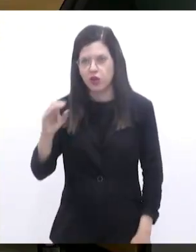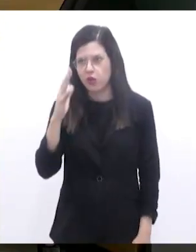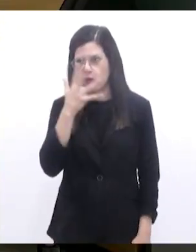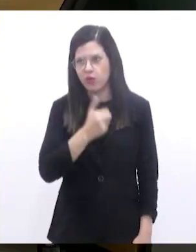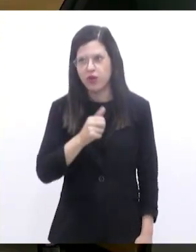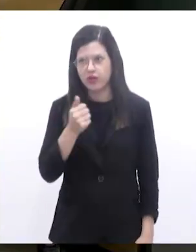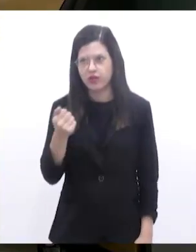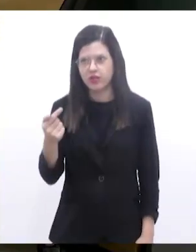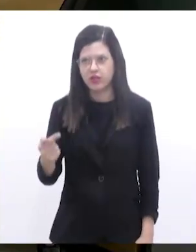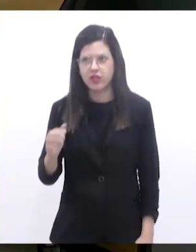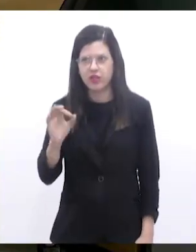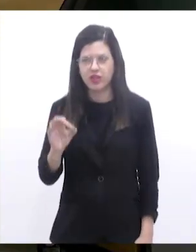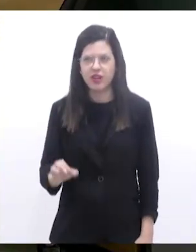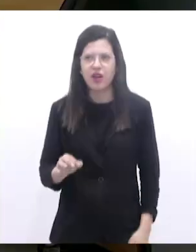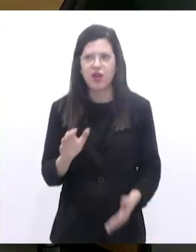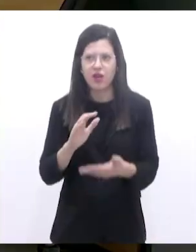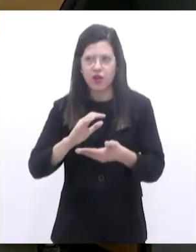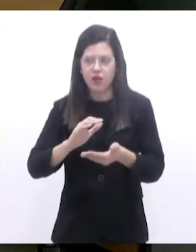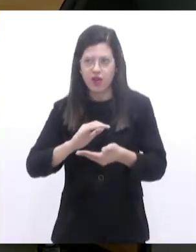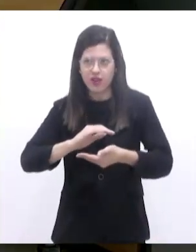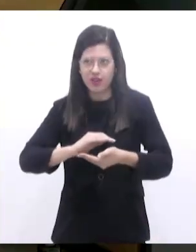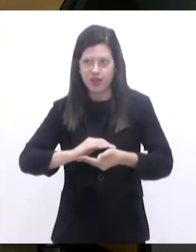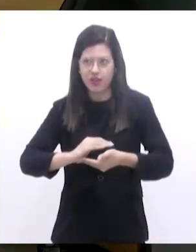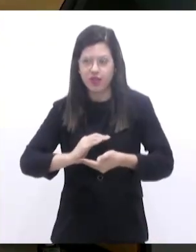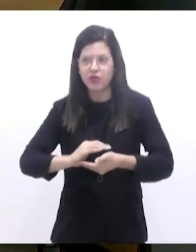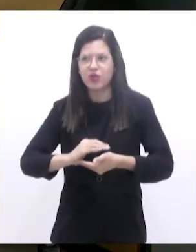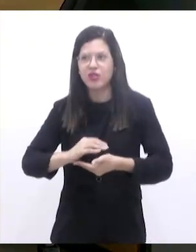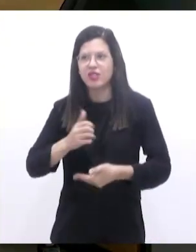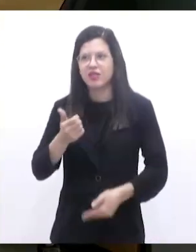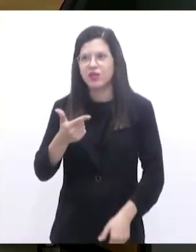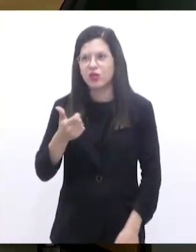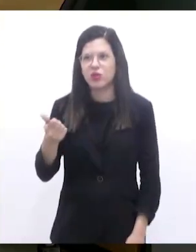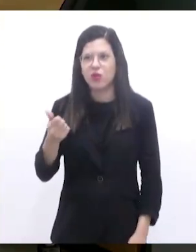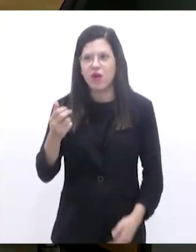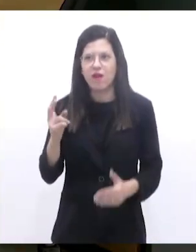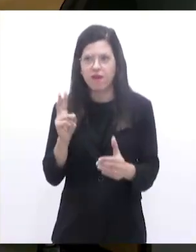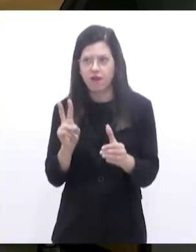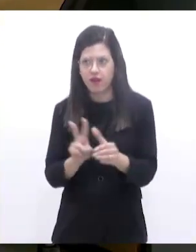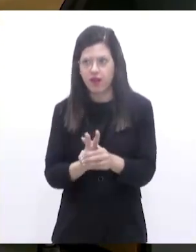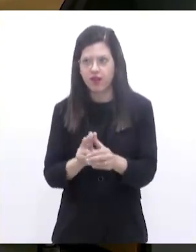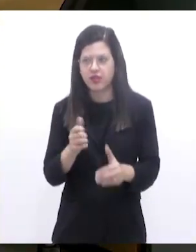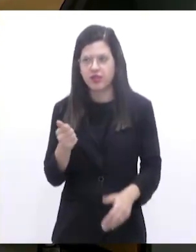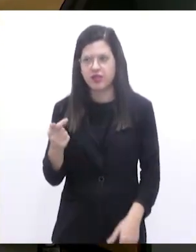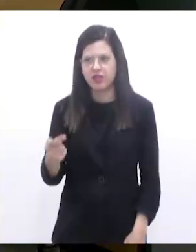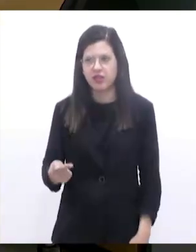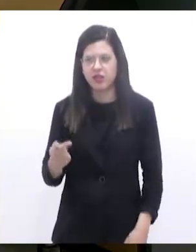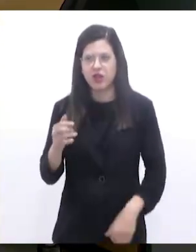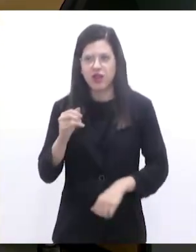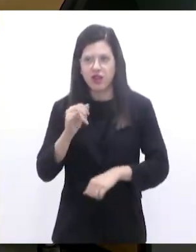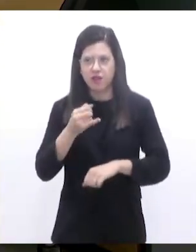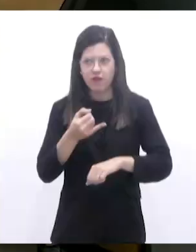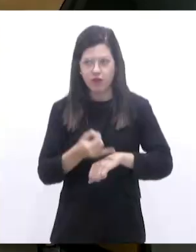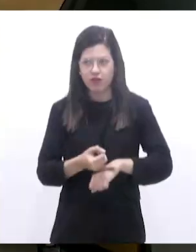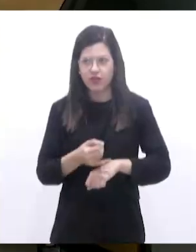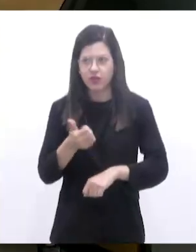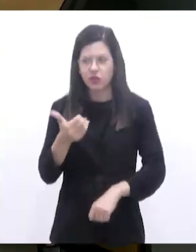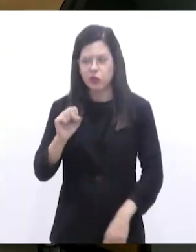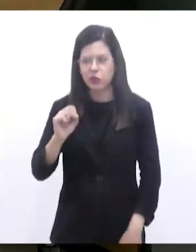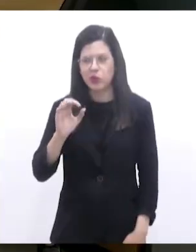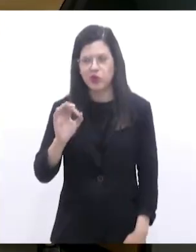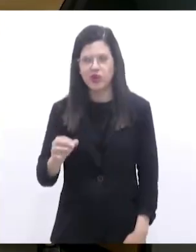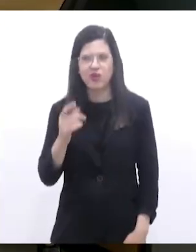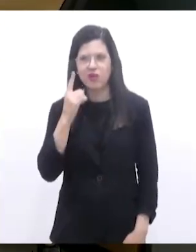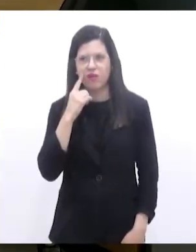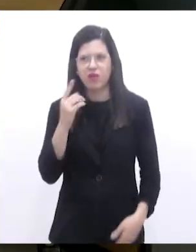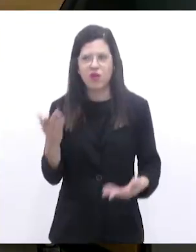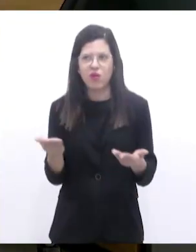17 graus, Rio das Ostras está com 21 graus, Valença 17 graus e Volta Redonda 18 graus nesse momento. Vamos ver agora como